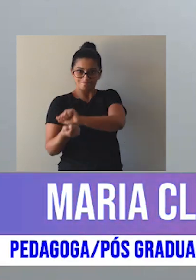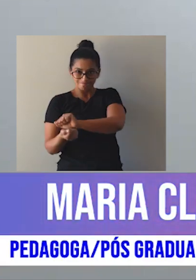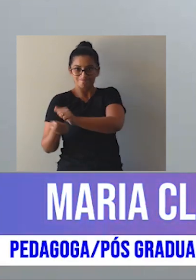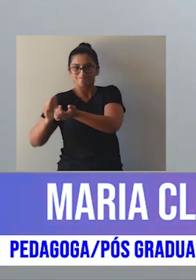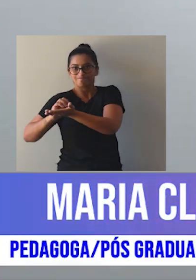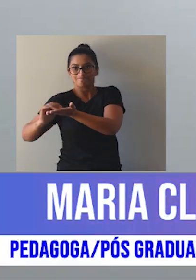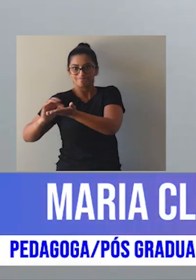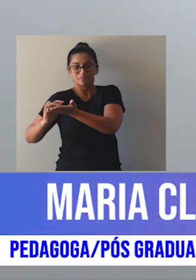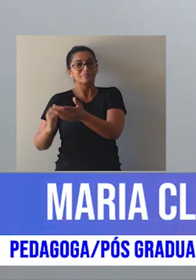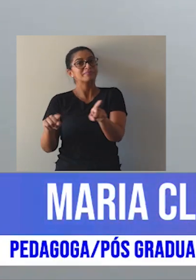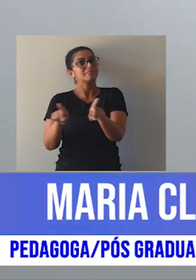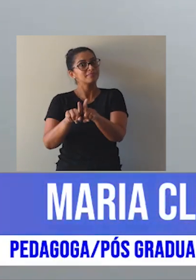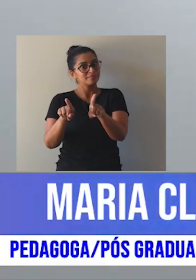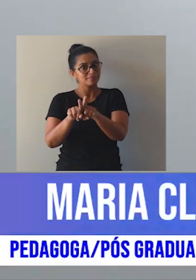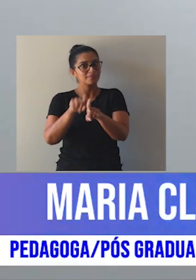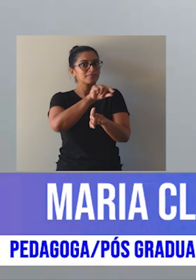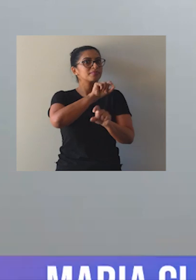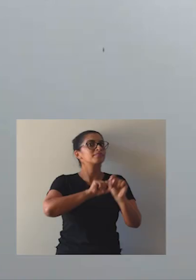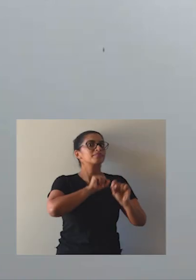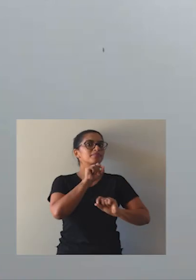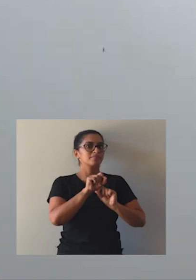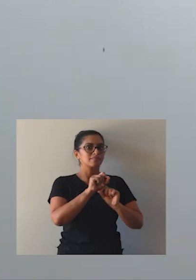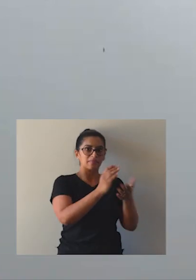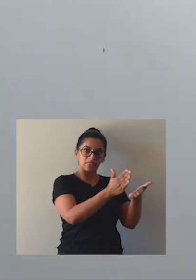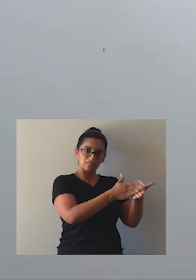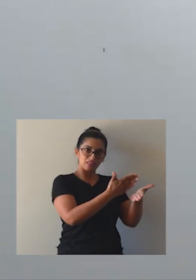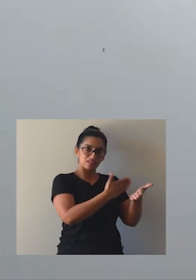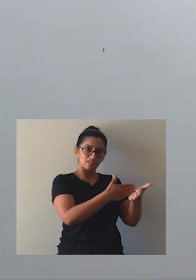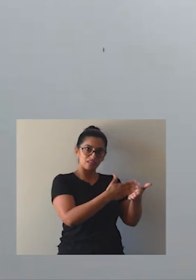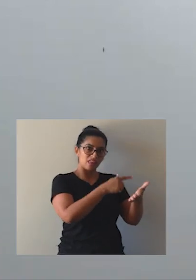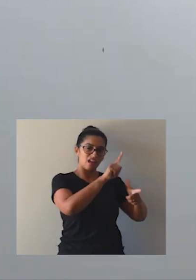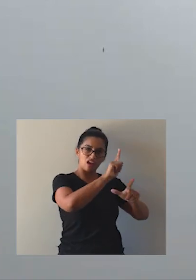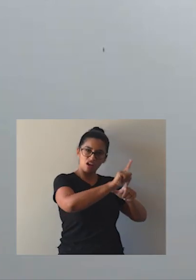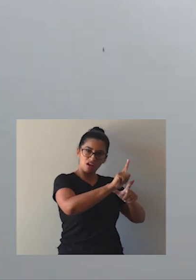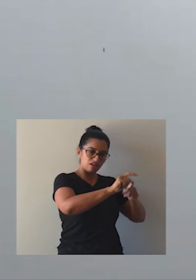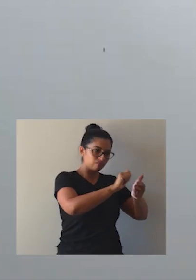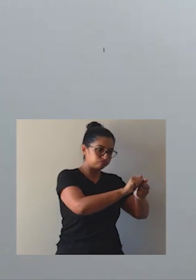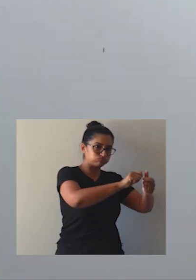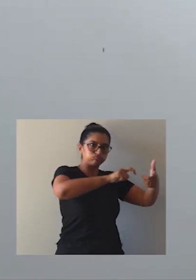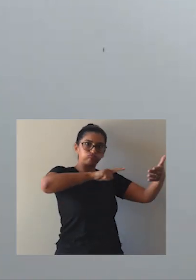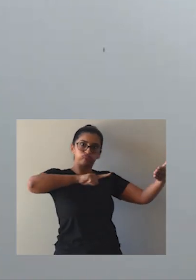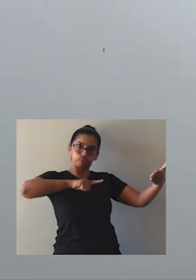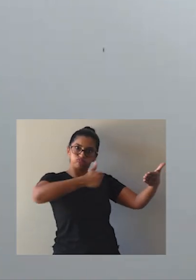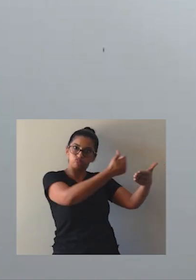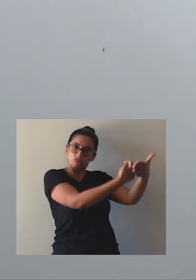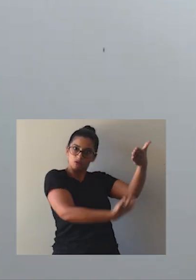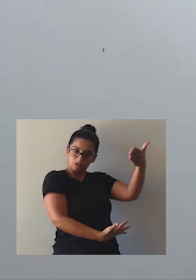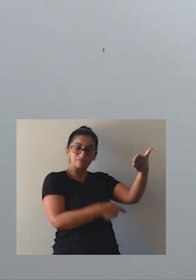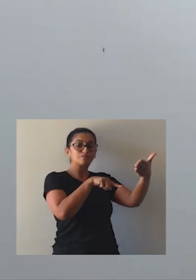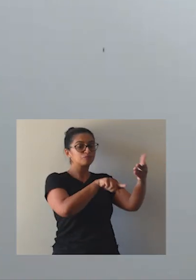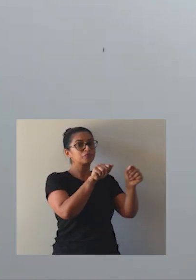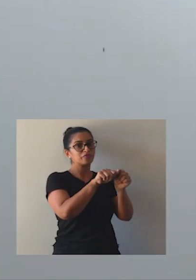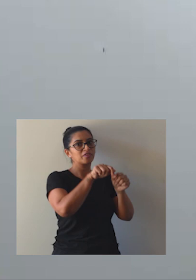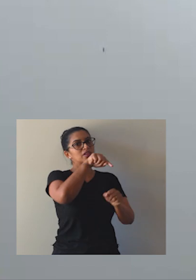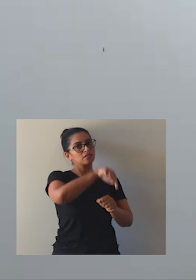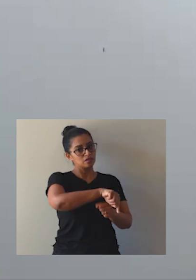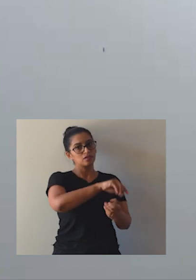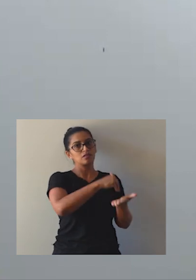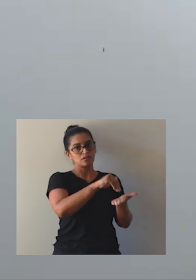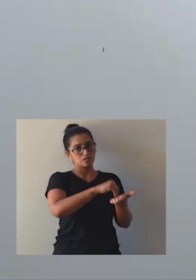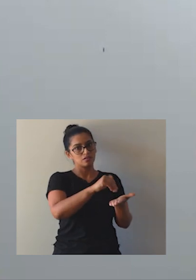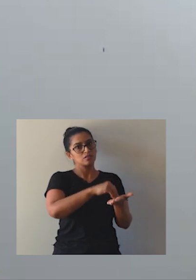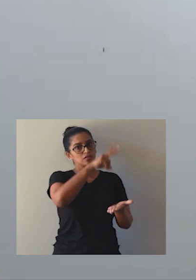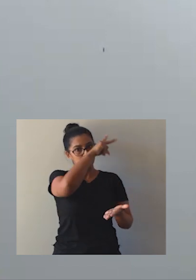ampliação das fontes, né, dos livros didáticos para a criança com baixa visão. Esse trabalho é realizado aqui, dentro da Secretaria